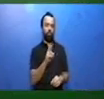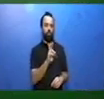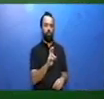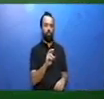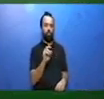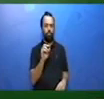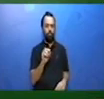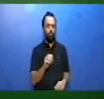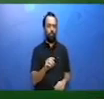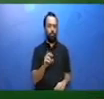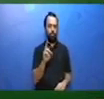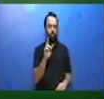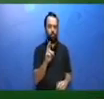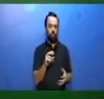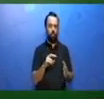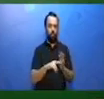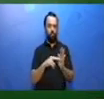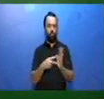residencial, você vai pôr o R.